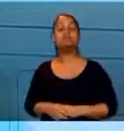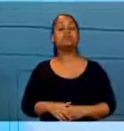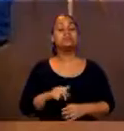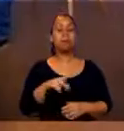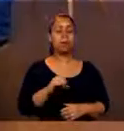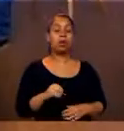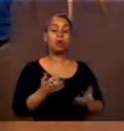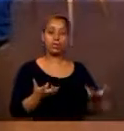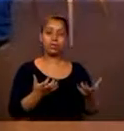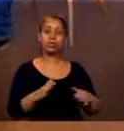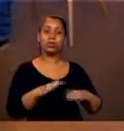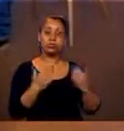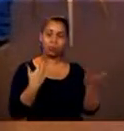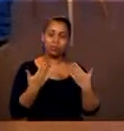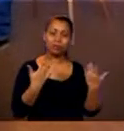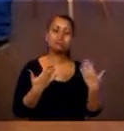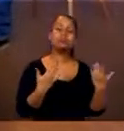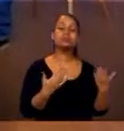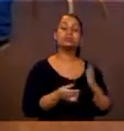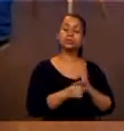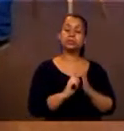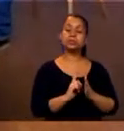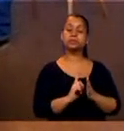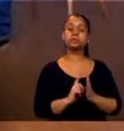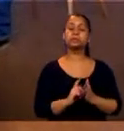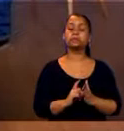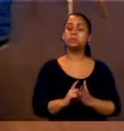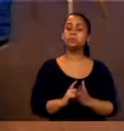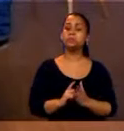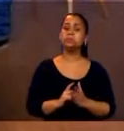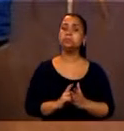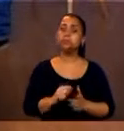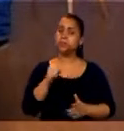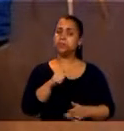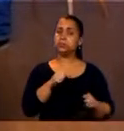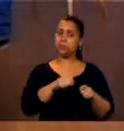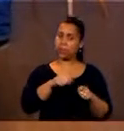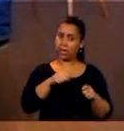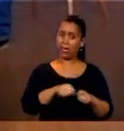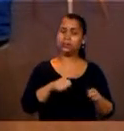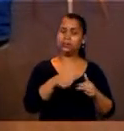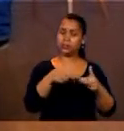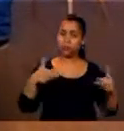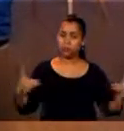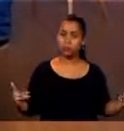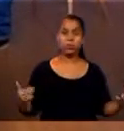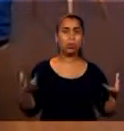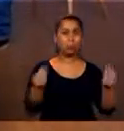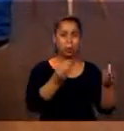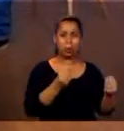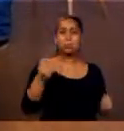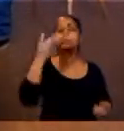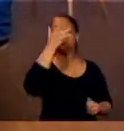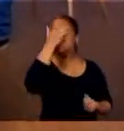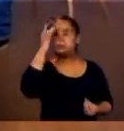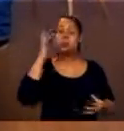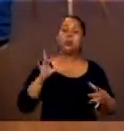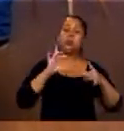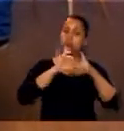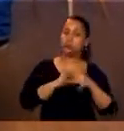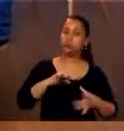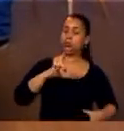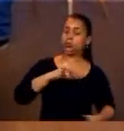Até, Paulo, a gente estava conversando no intervalo, que enquanto vocês fazem essas ações, muitas pessoas se